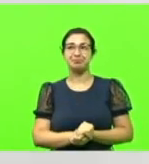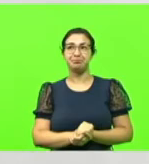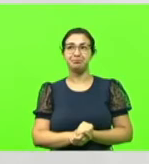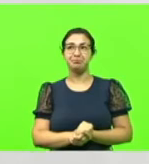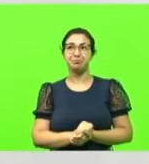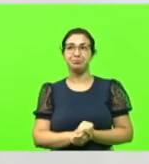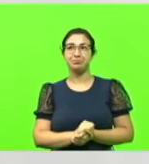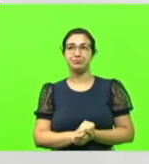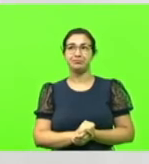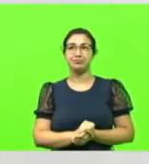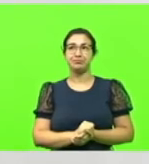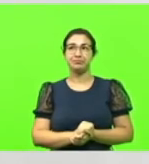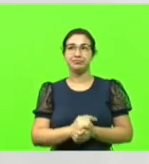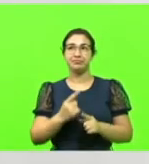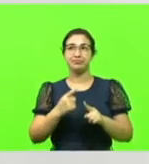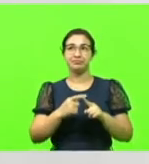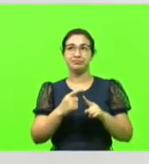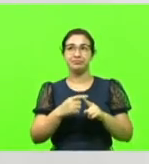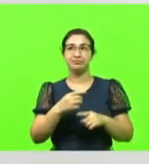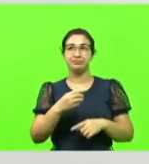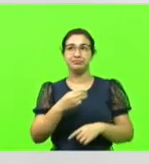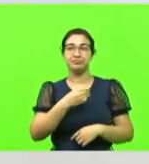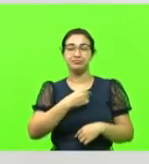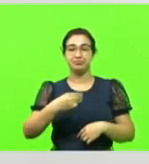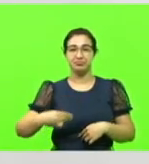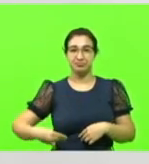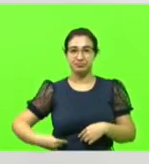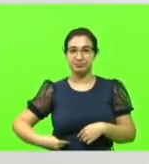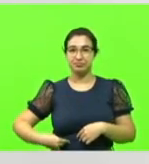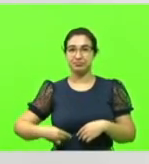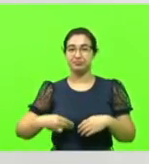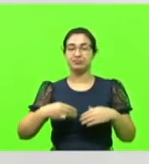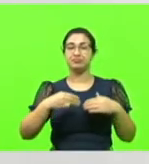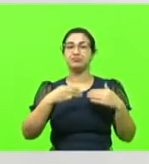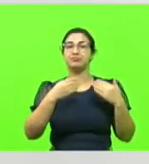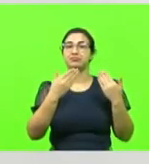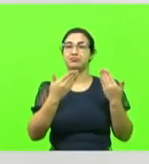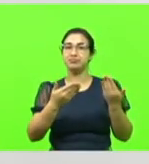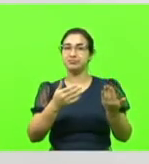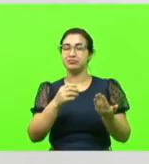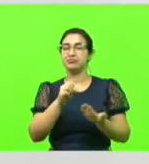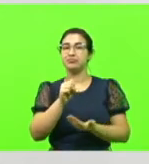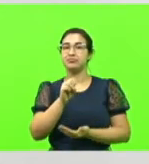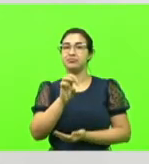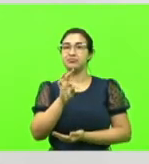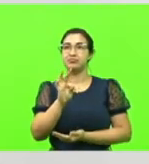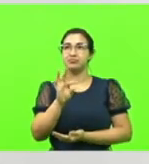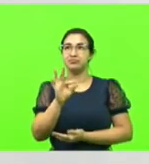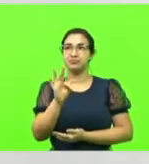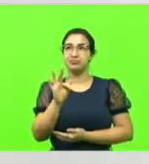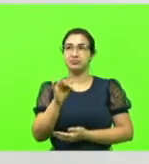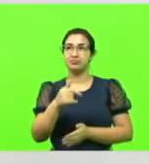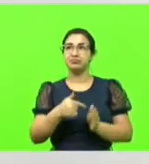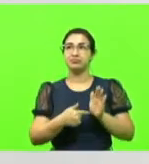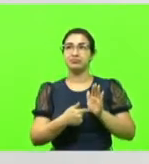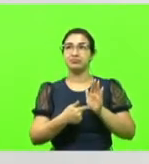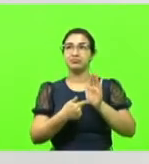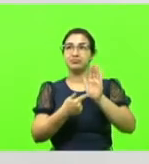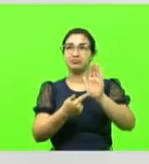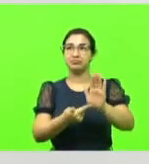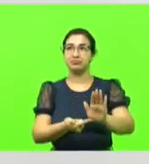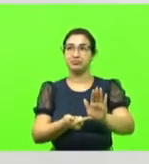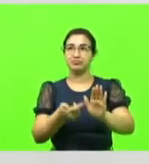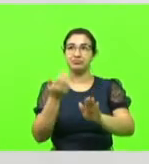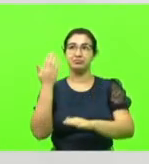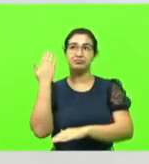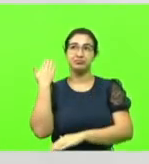que dos ministros que lá estão, o Supremo Tribunal Federal, grande parte foram indicados no tempo do